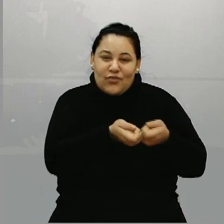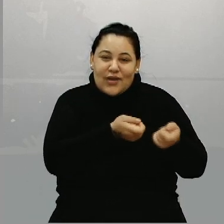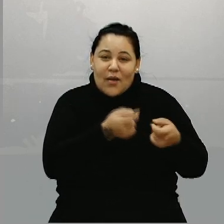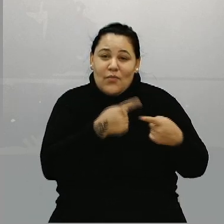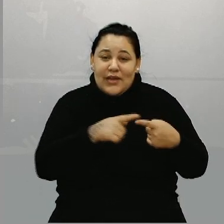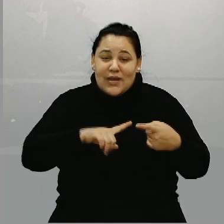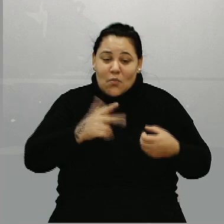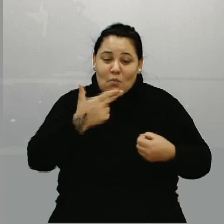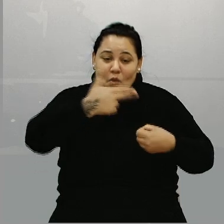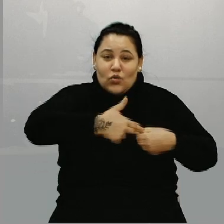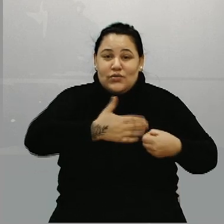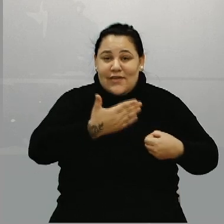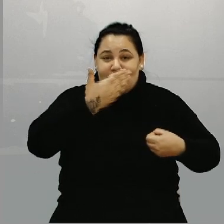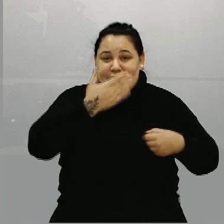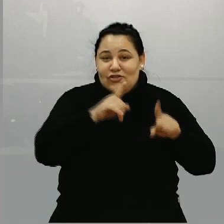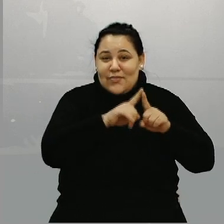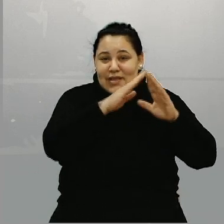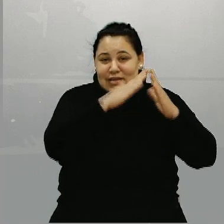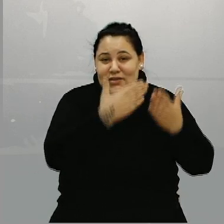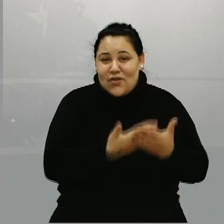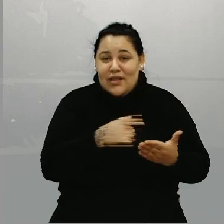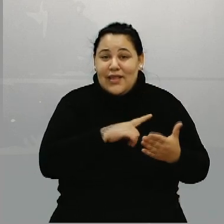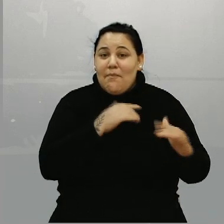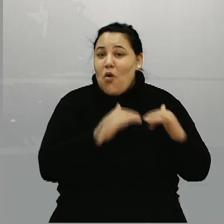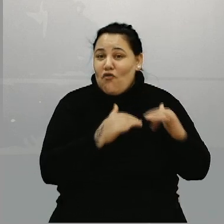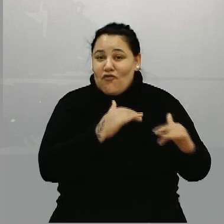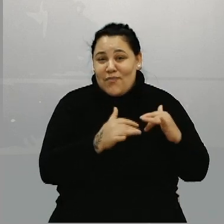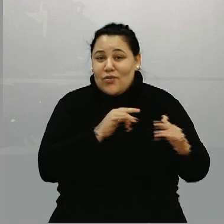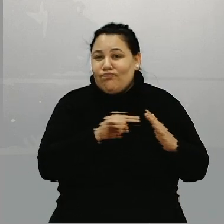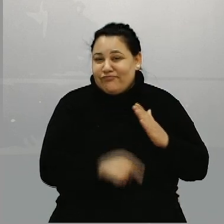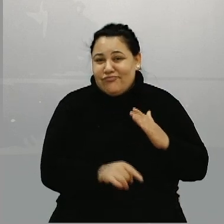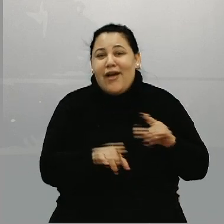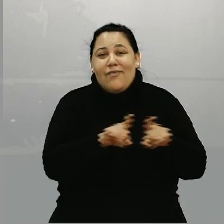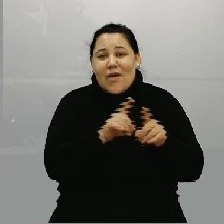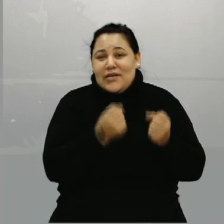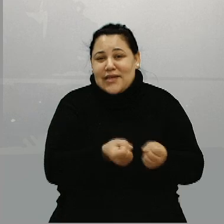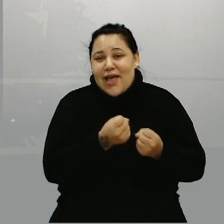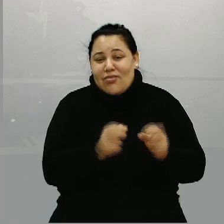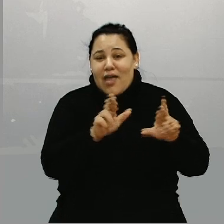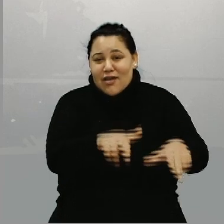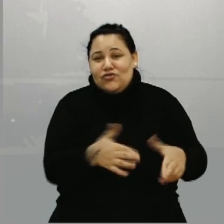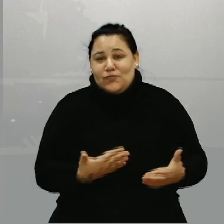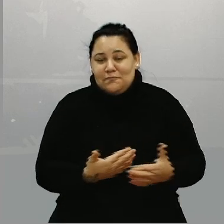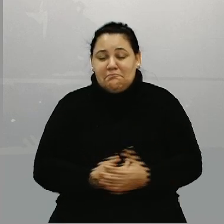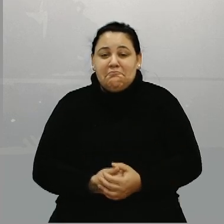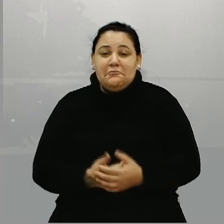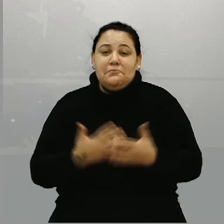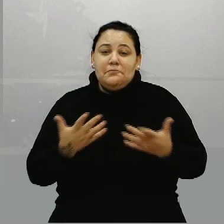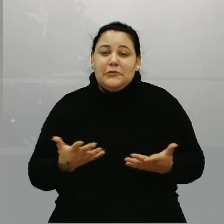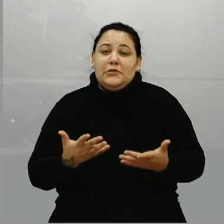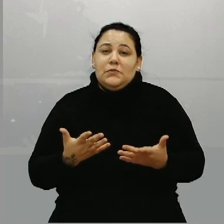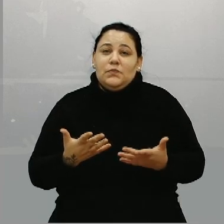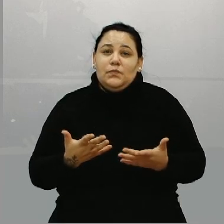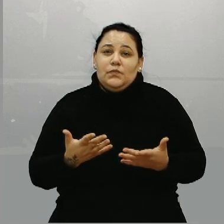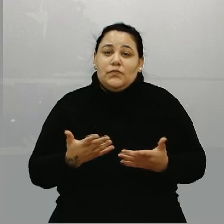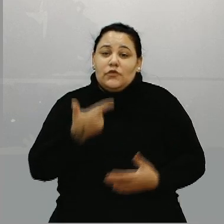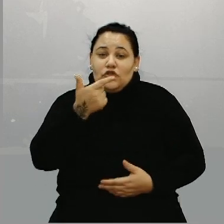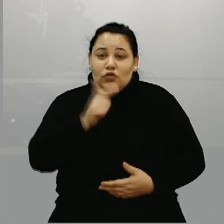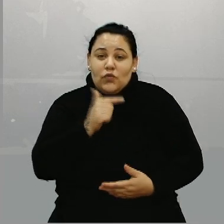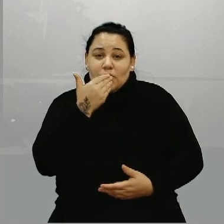de gasolina bem na frente da escola, então tem um movimento intenso naquela região, né? Então, reiterar esse pedido,